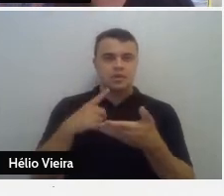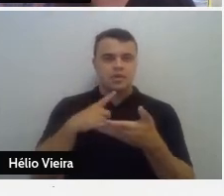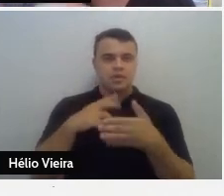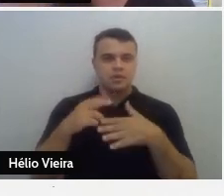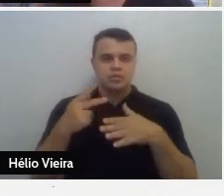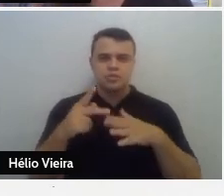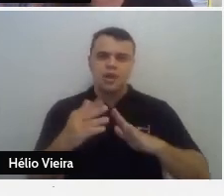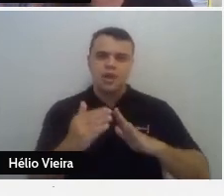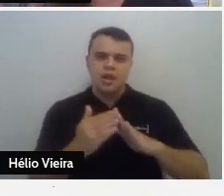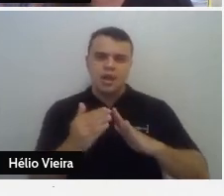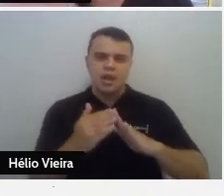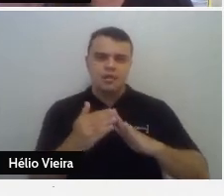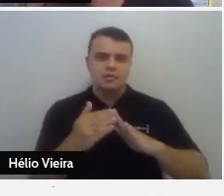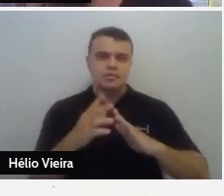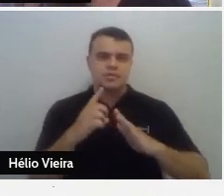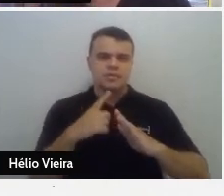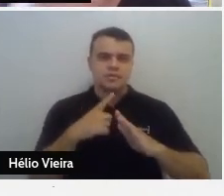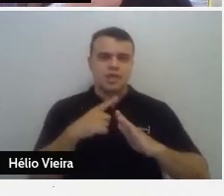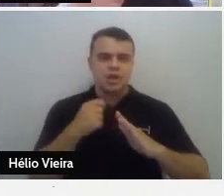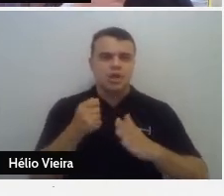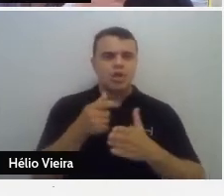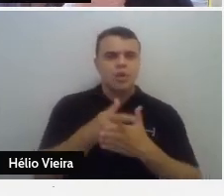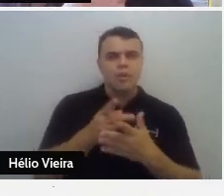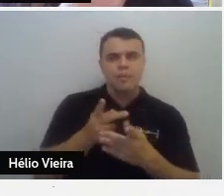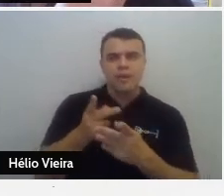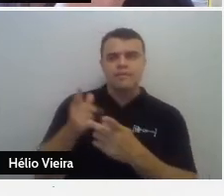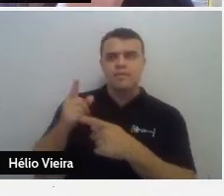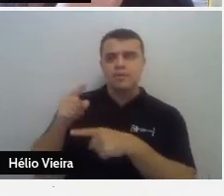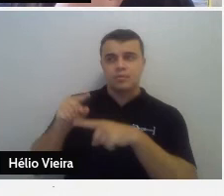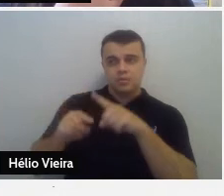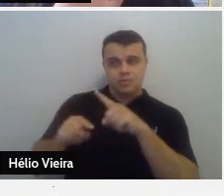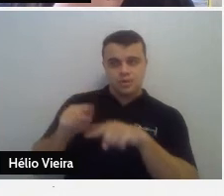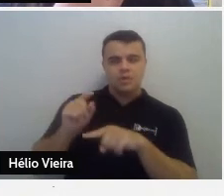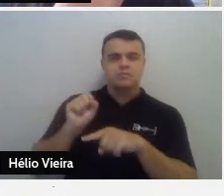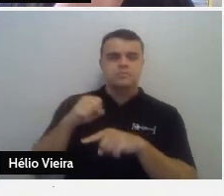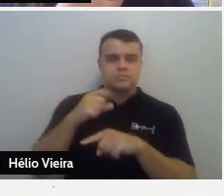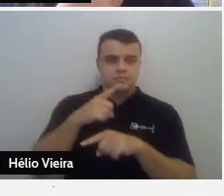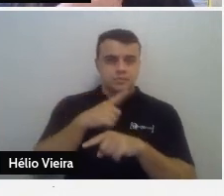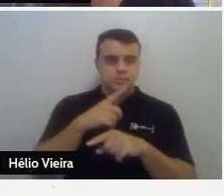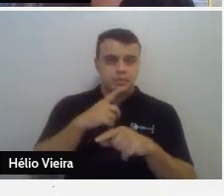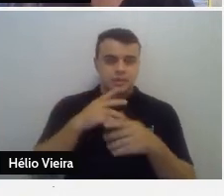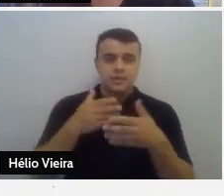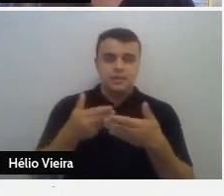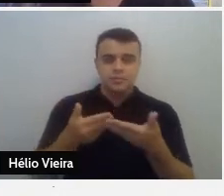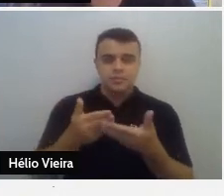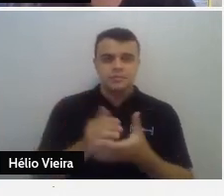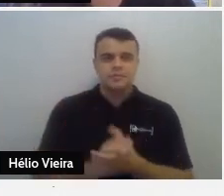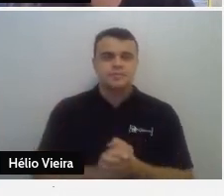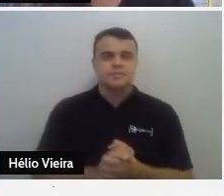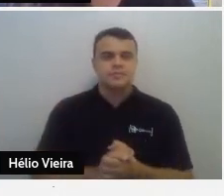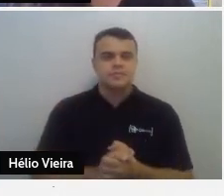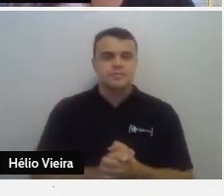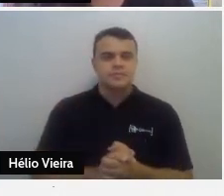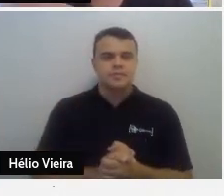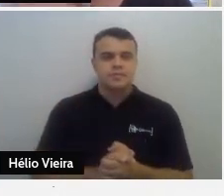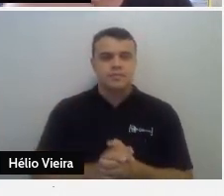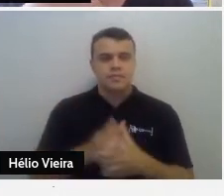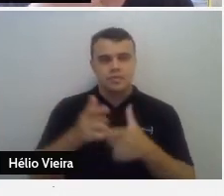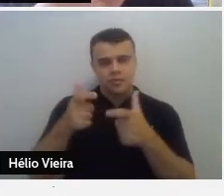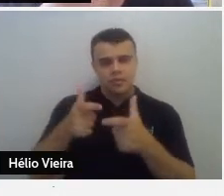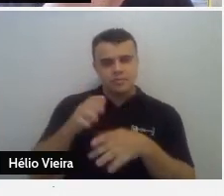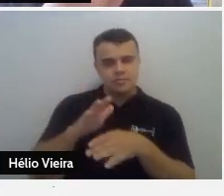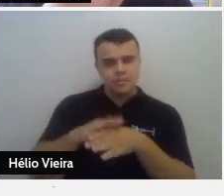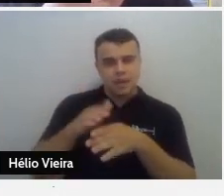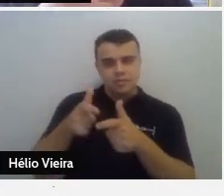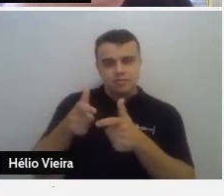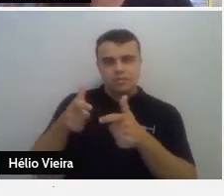casa, compra e venda de objetos. Então é um universo mais